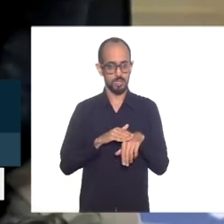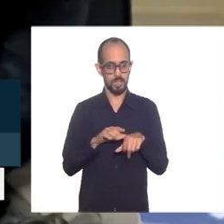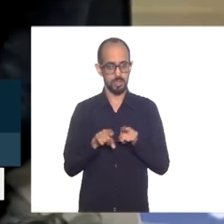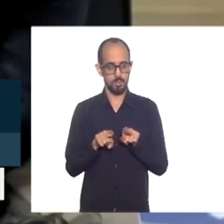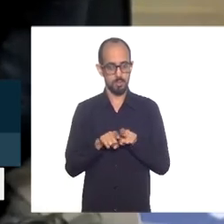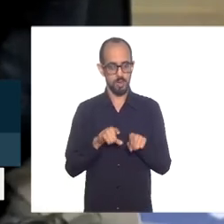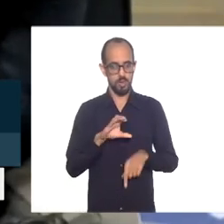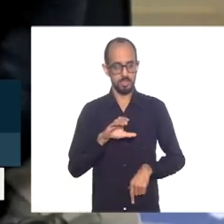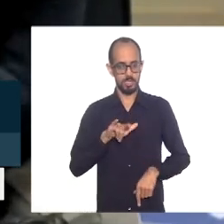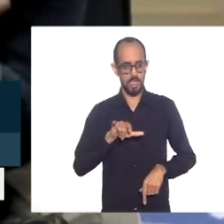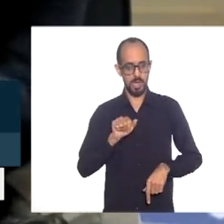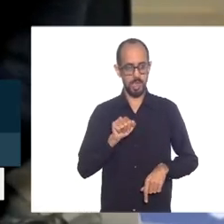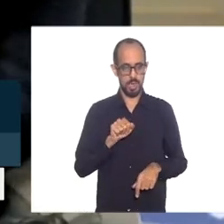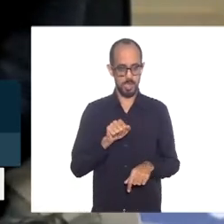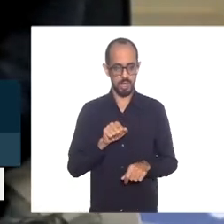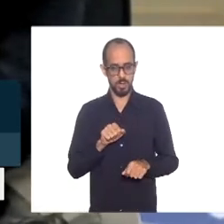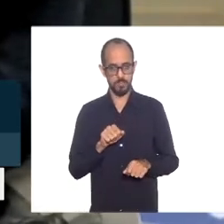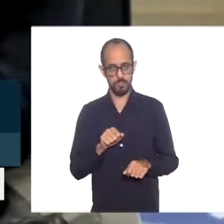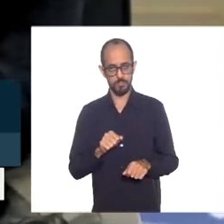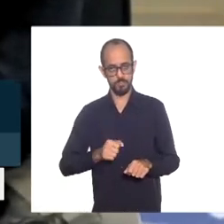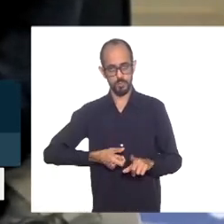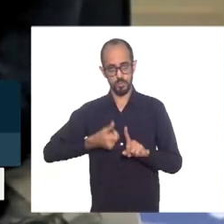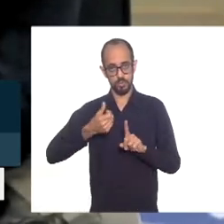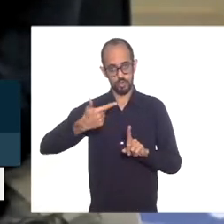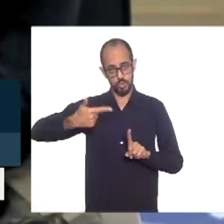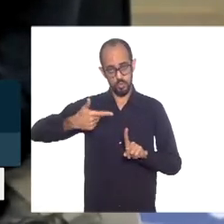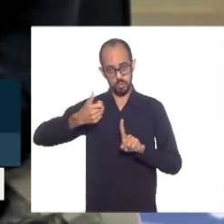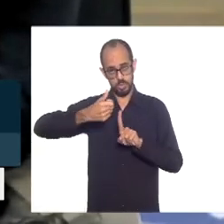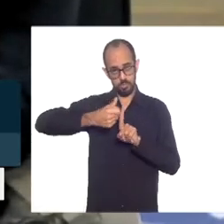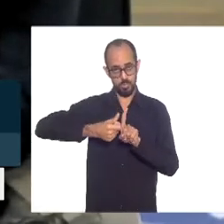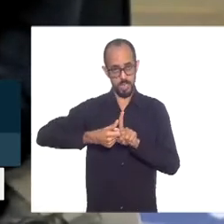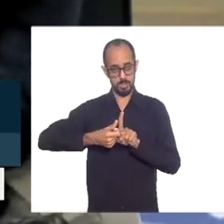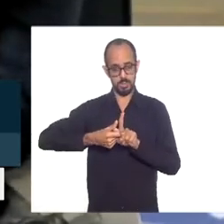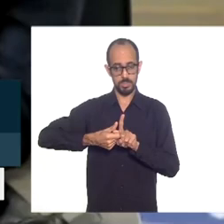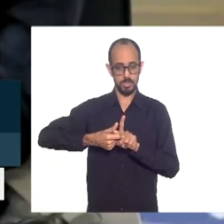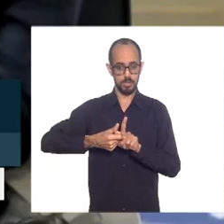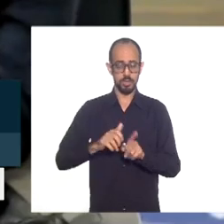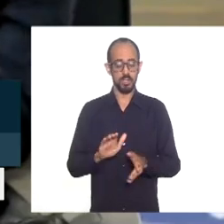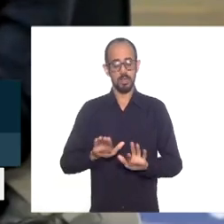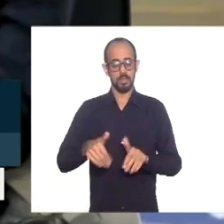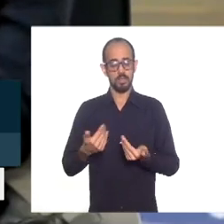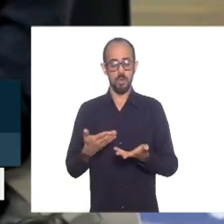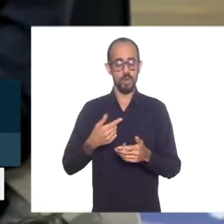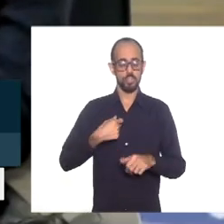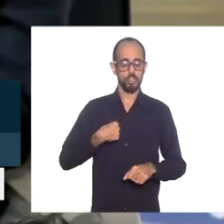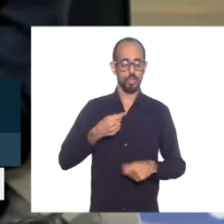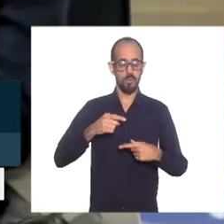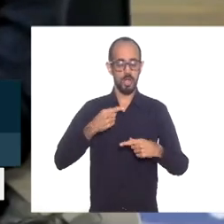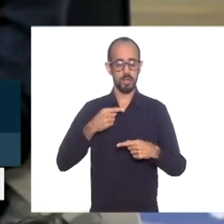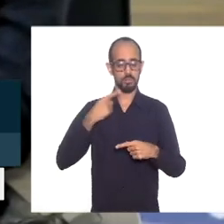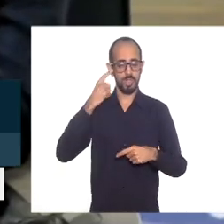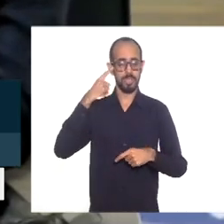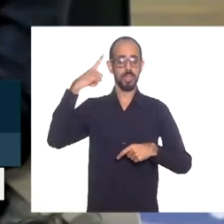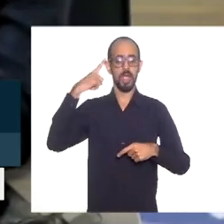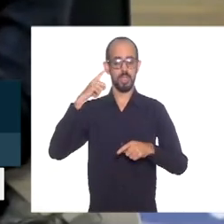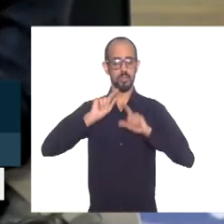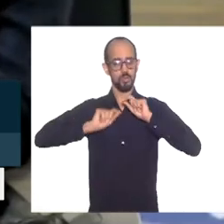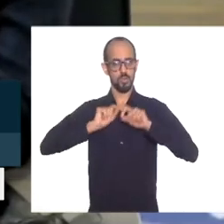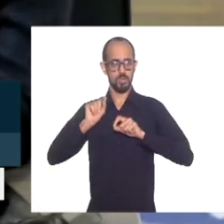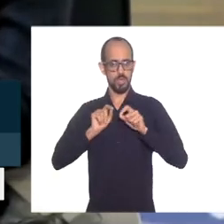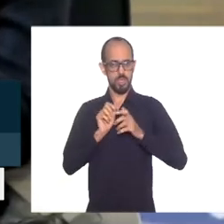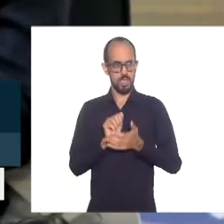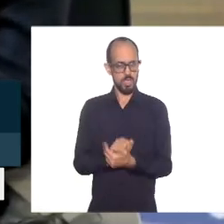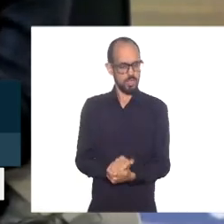né? No segundo semestre, a gente fazer uma pauta com eles e nós fizemos uma provocação de que a gente disse, pode, porque eu falei, olha,